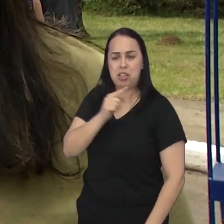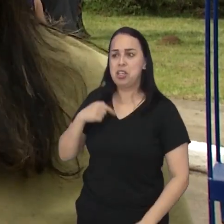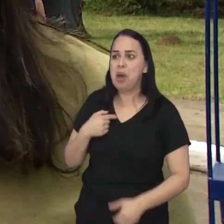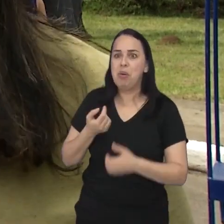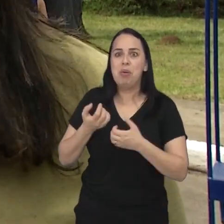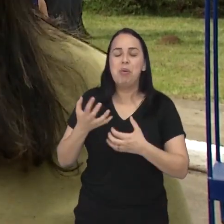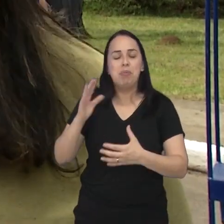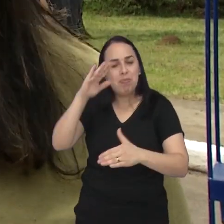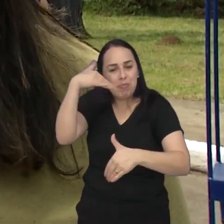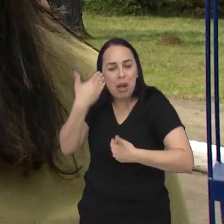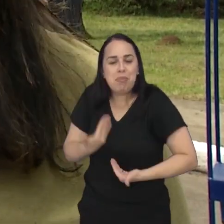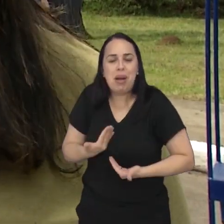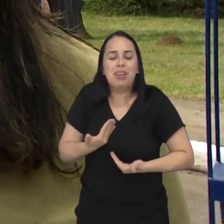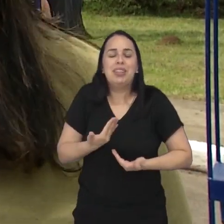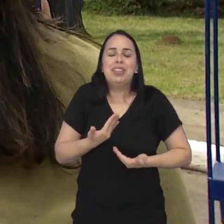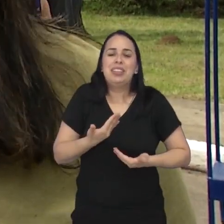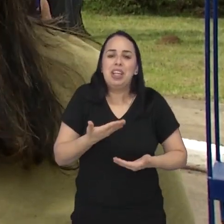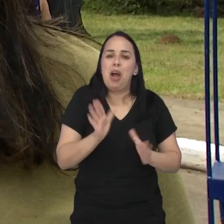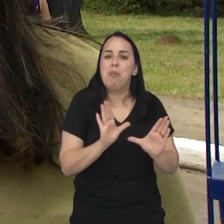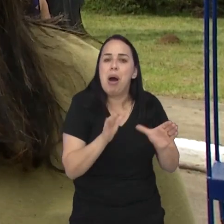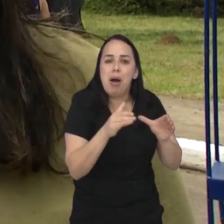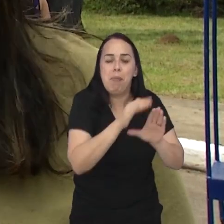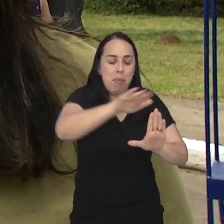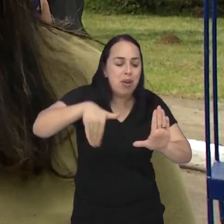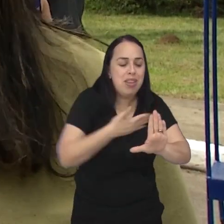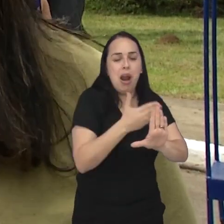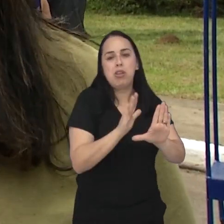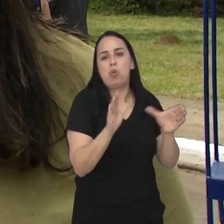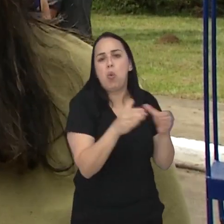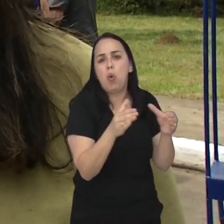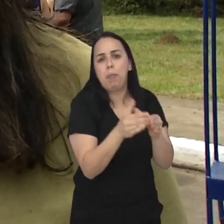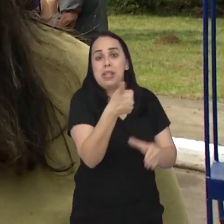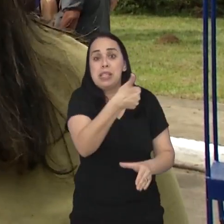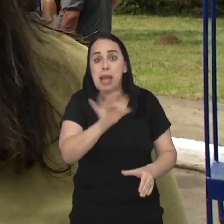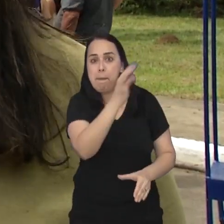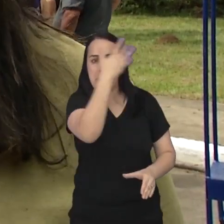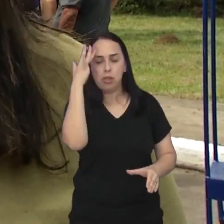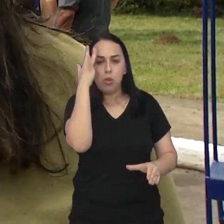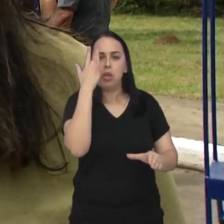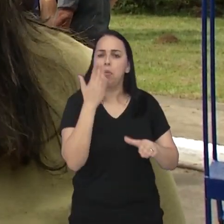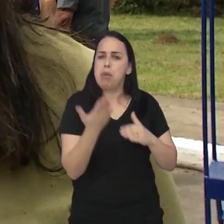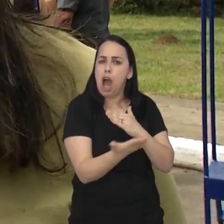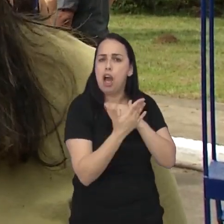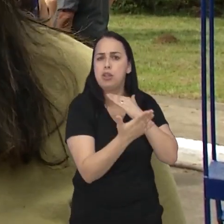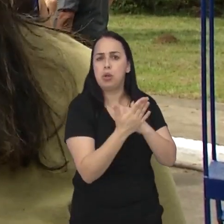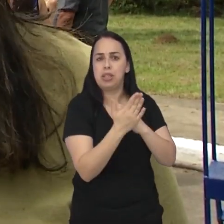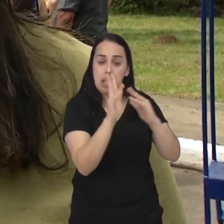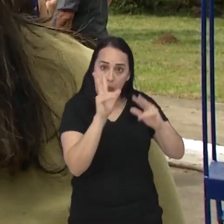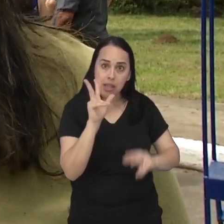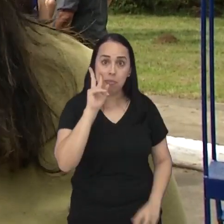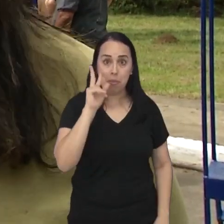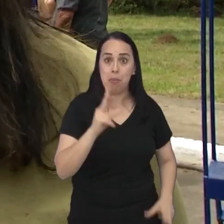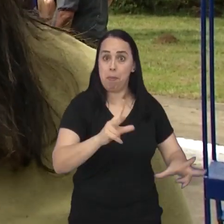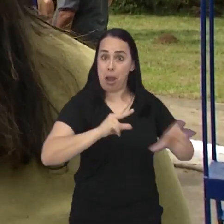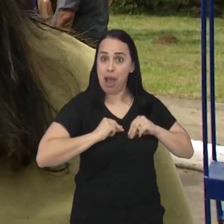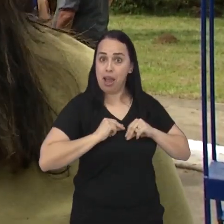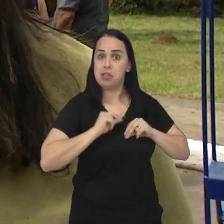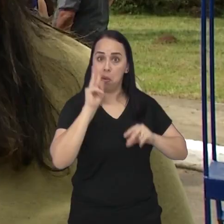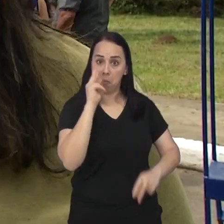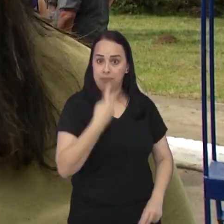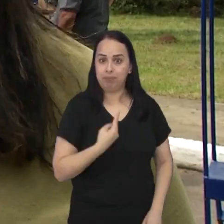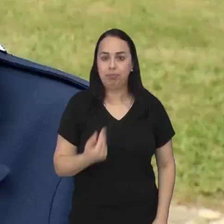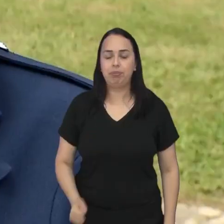que eu compartilho com muito mais de 100 pessoas. Então é uma equipe muito grande, envolvida, para fazer acontecer e todos eles merecem